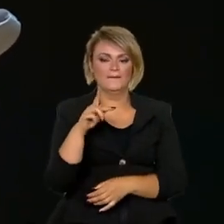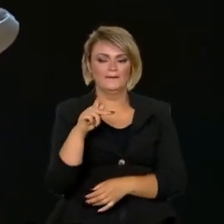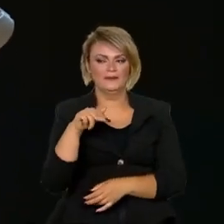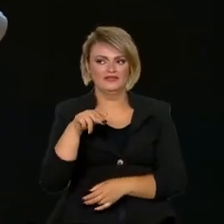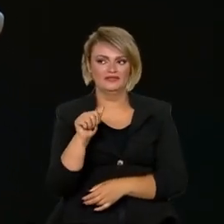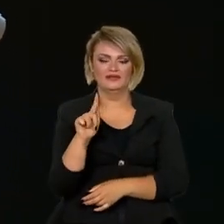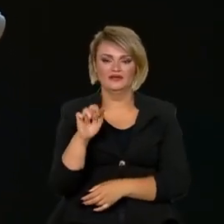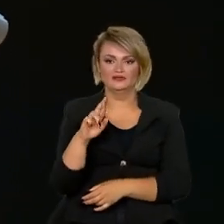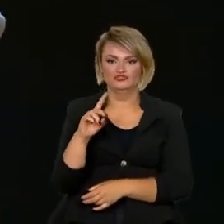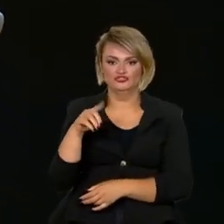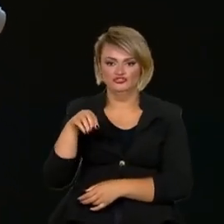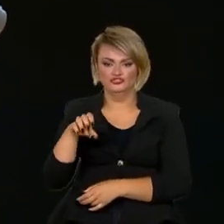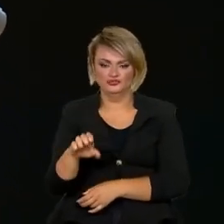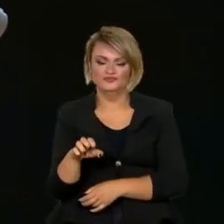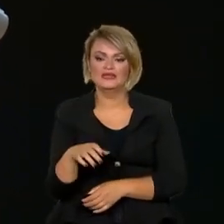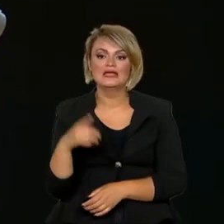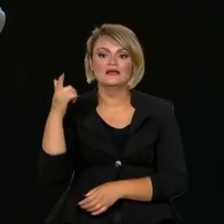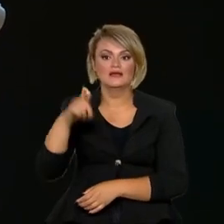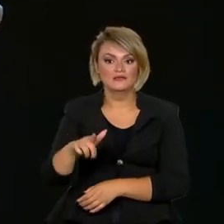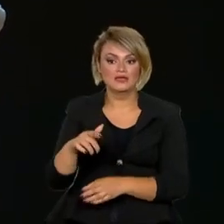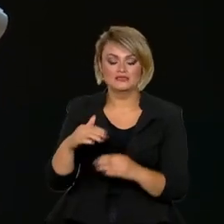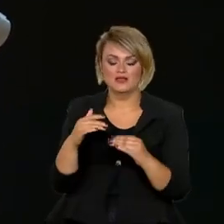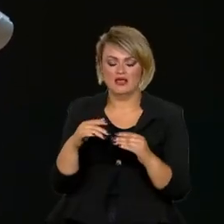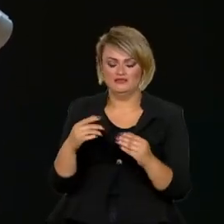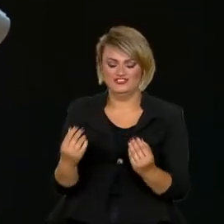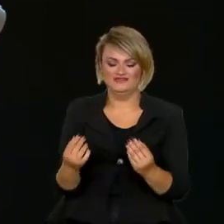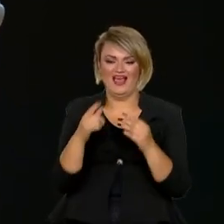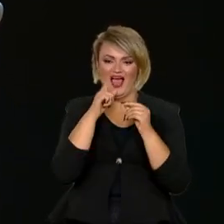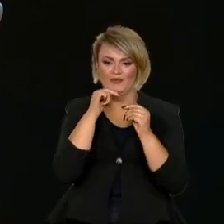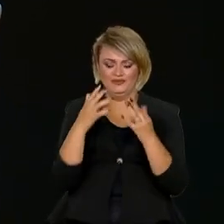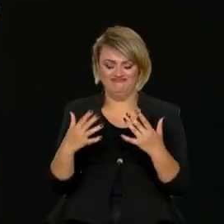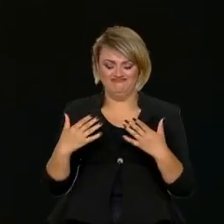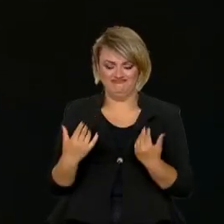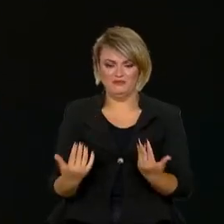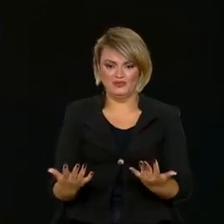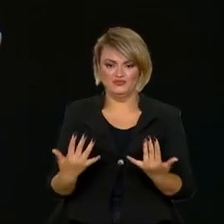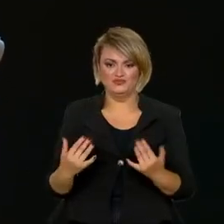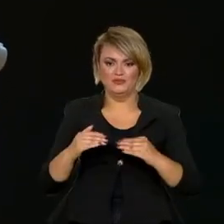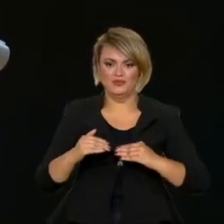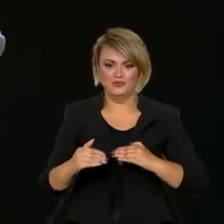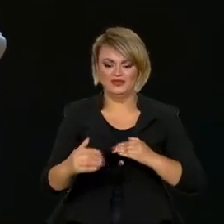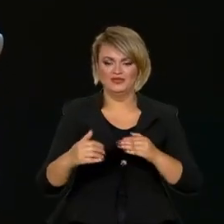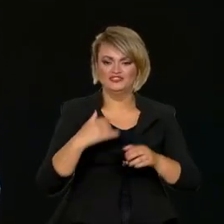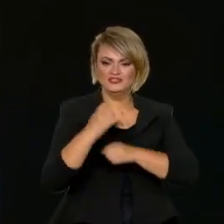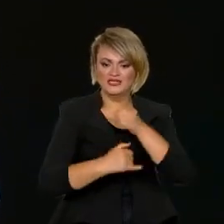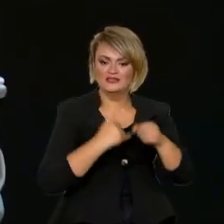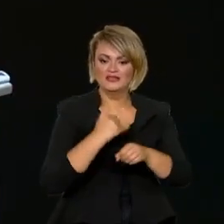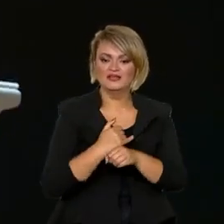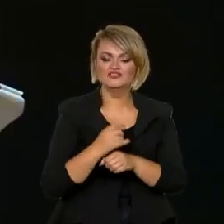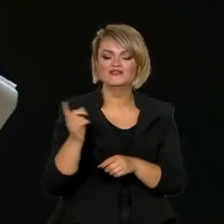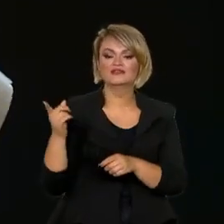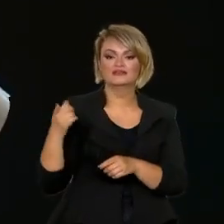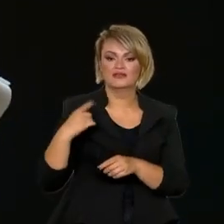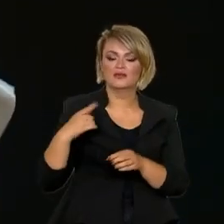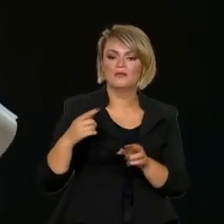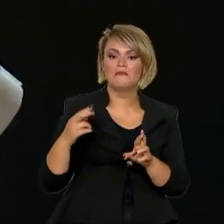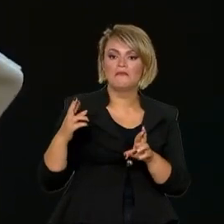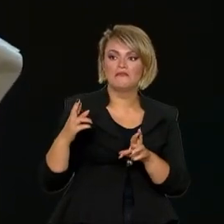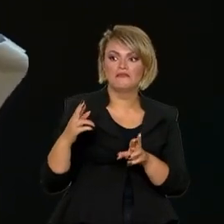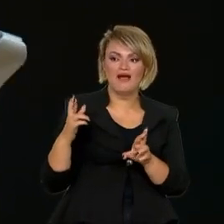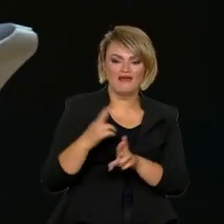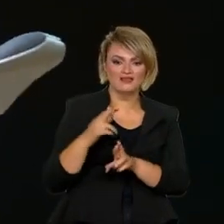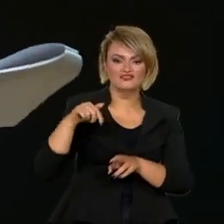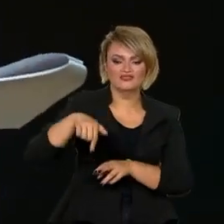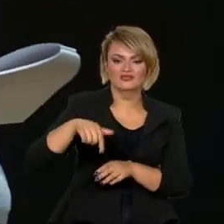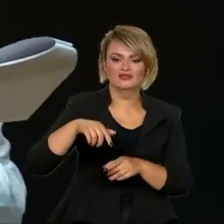empreendimento novo, a Infovia Nacional de Educação e Pesquisa, a Rede IP, que vai ter um enlace aqui na